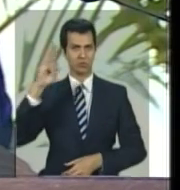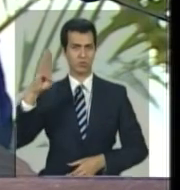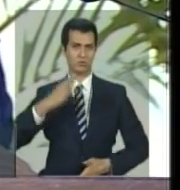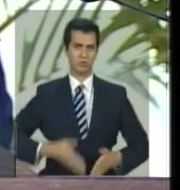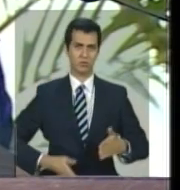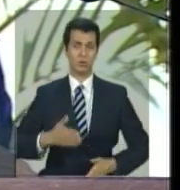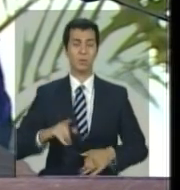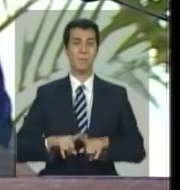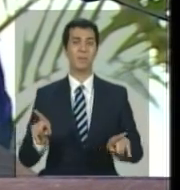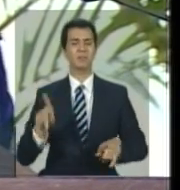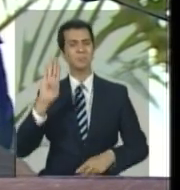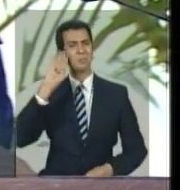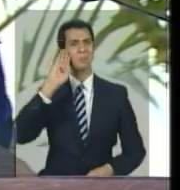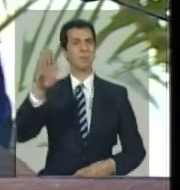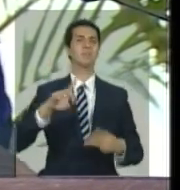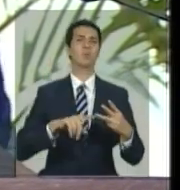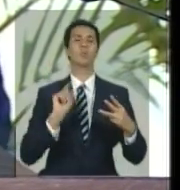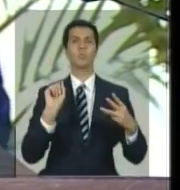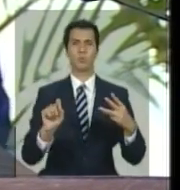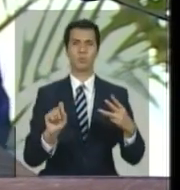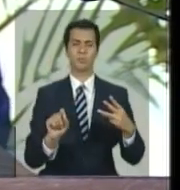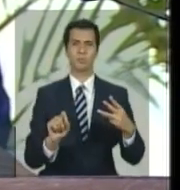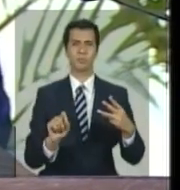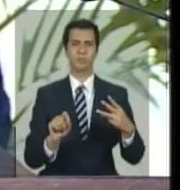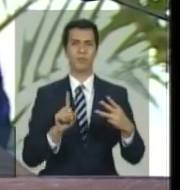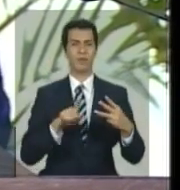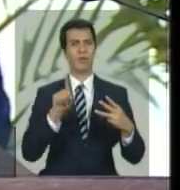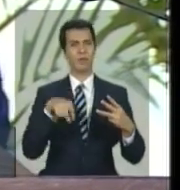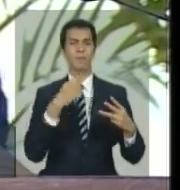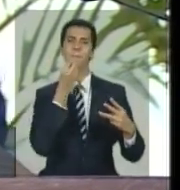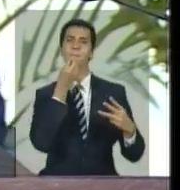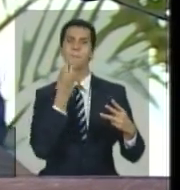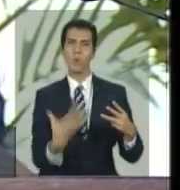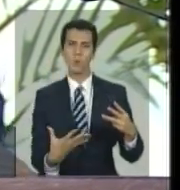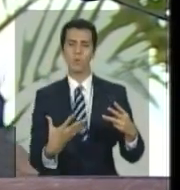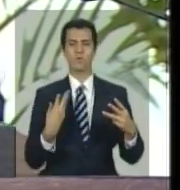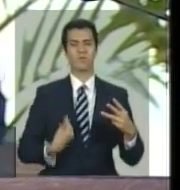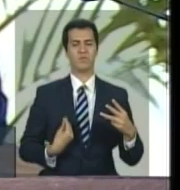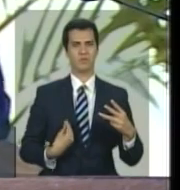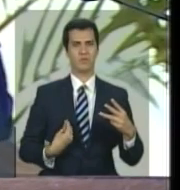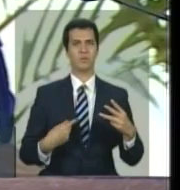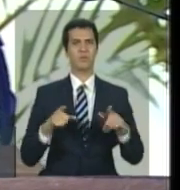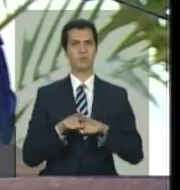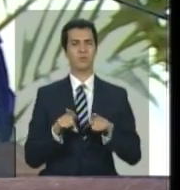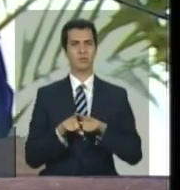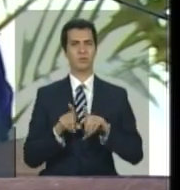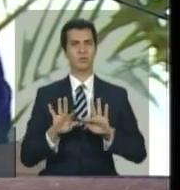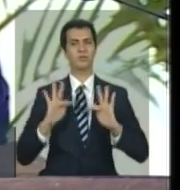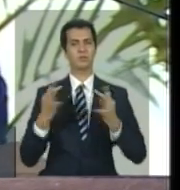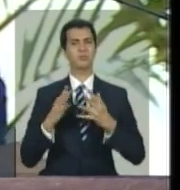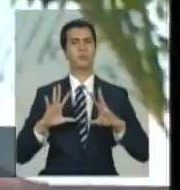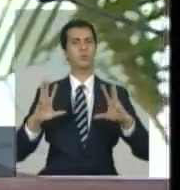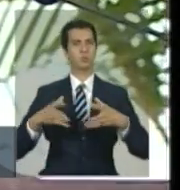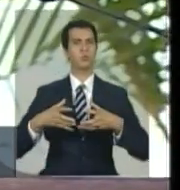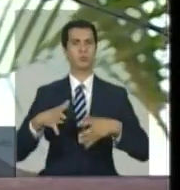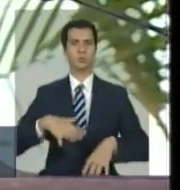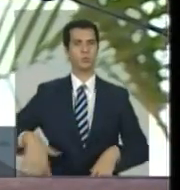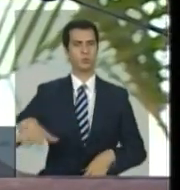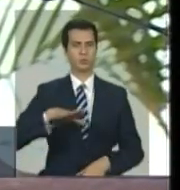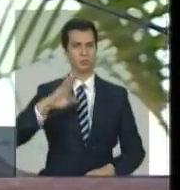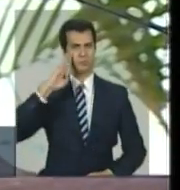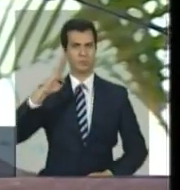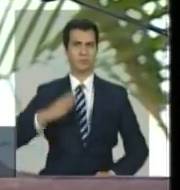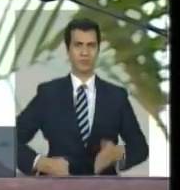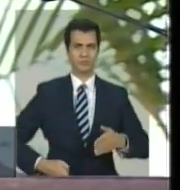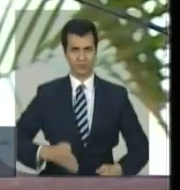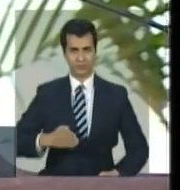sobretudo, naquele que diz respeito ao bem-estar e à dignidade da família militar. De Vossa